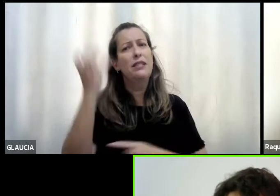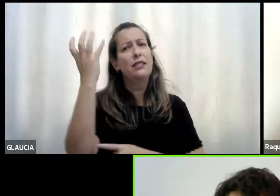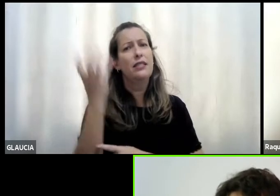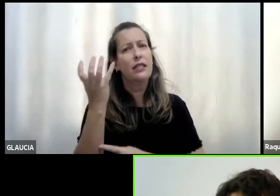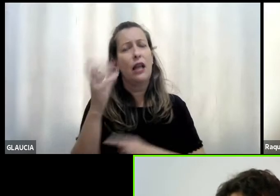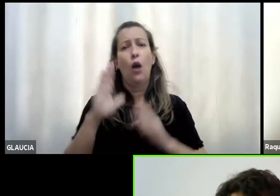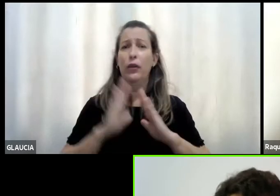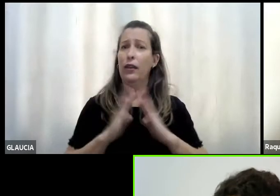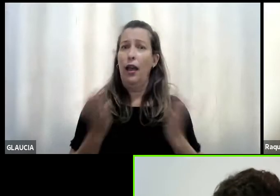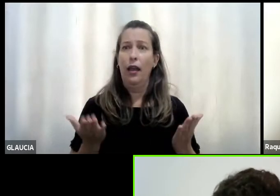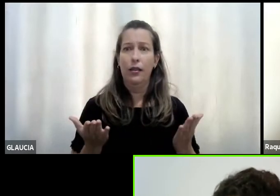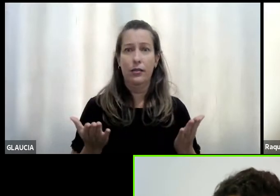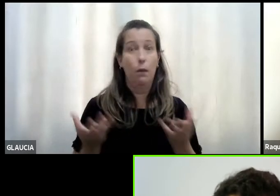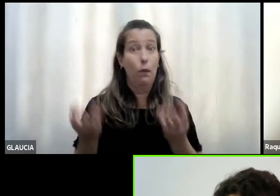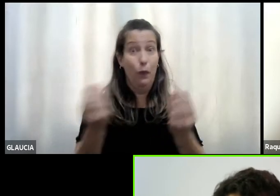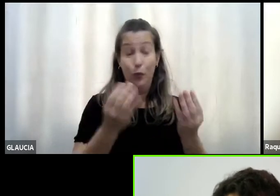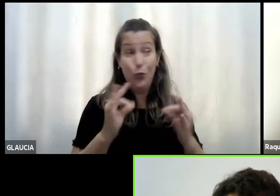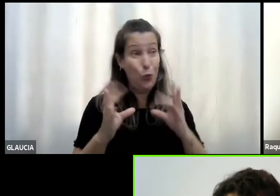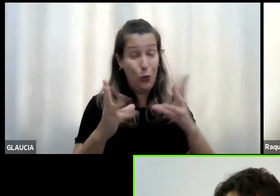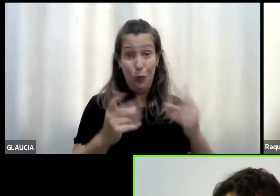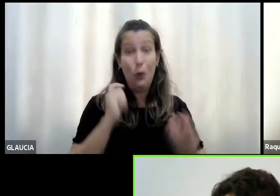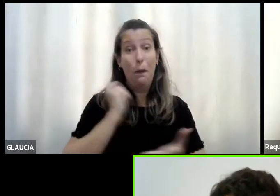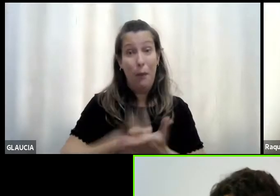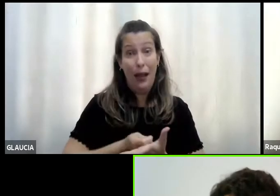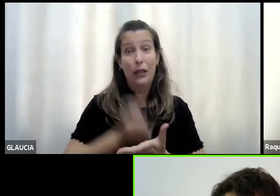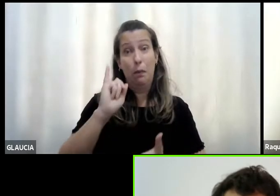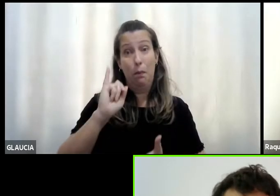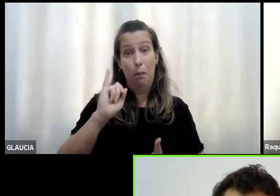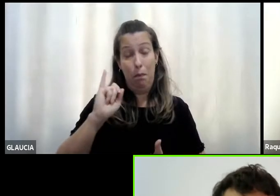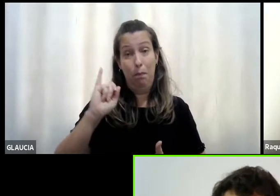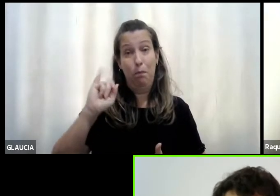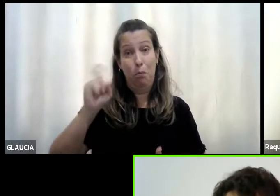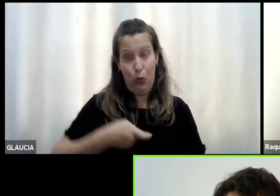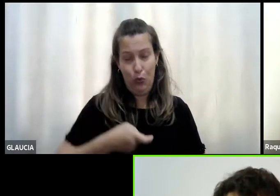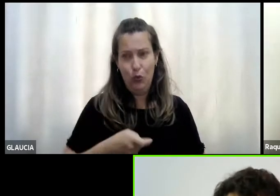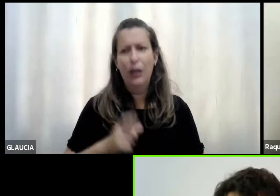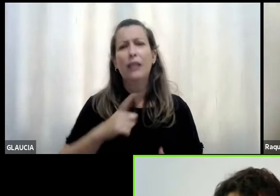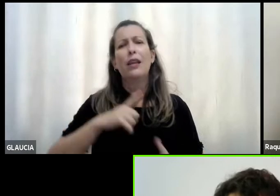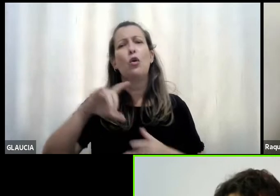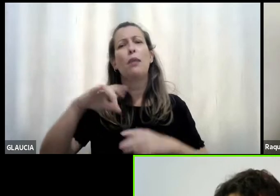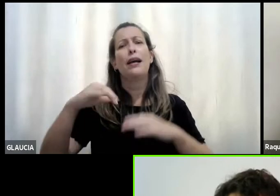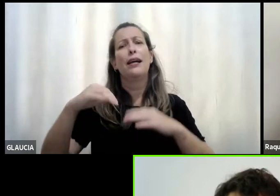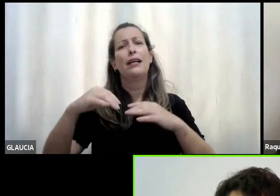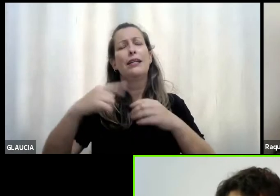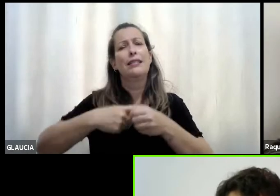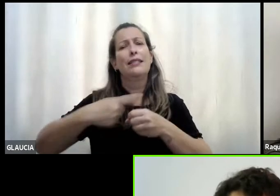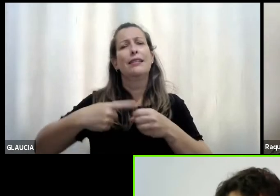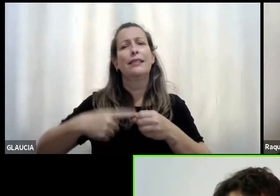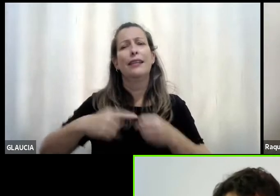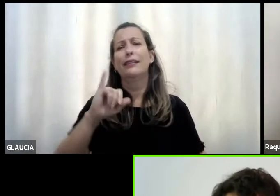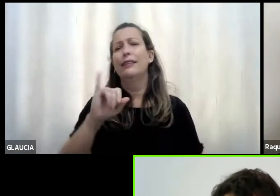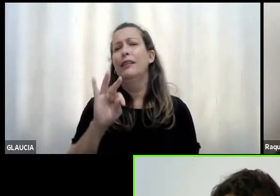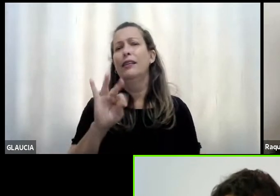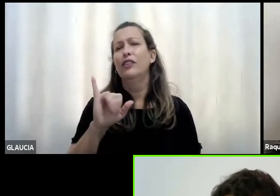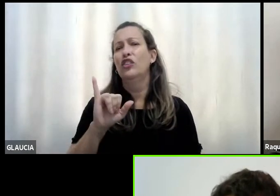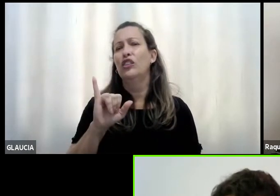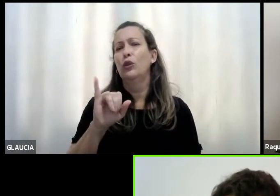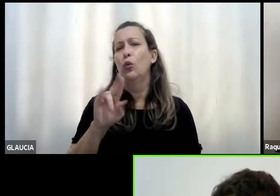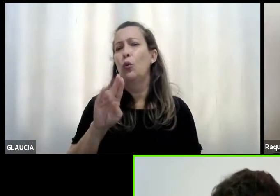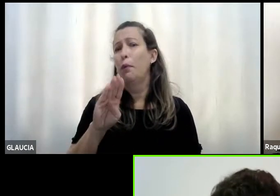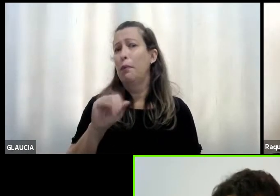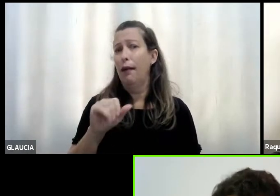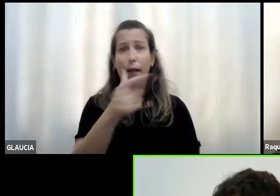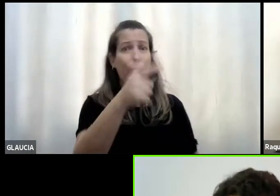inaugurou uma estação digital numa cidade chamada Itiúba, que tem 35 mil pessoas aqui na Bahia. E não tem nenhuma outra emissora de